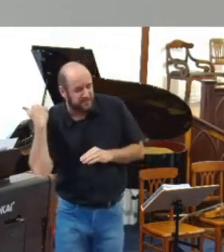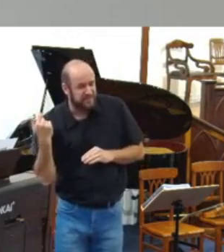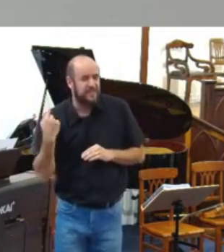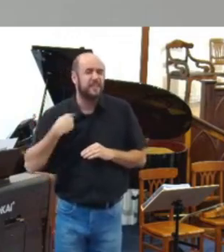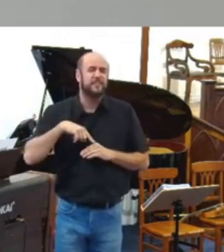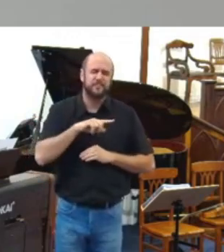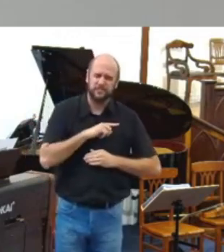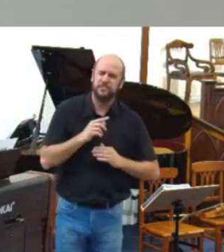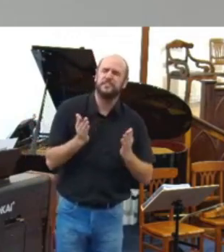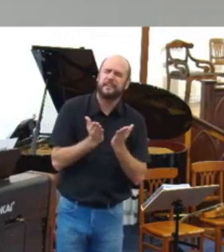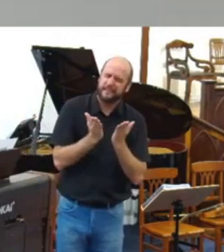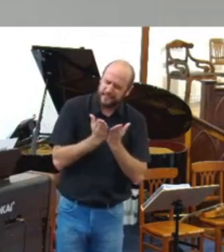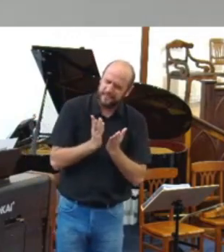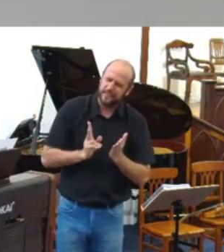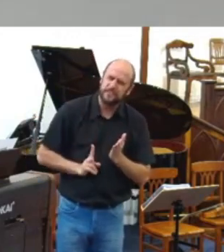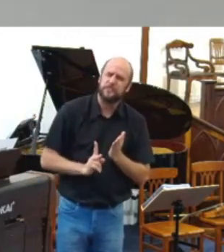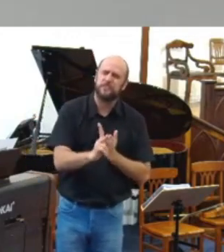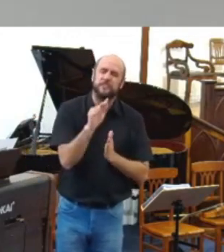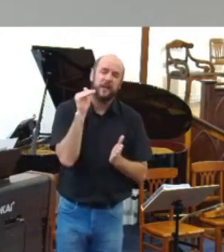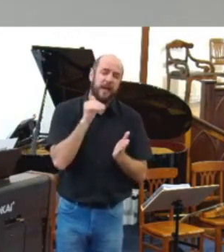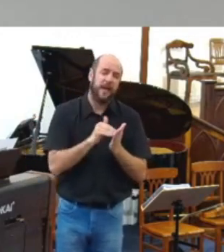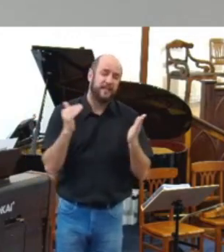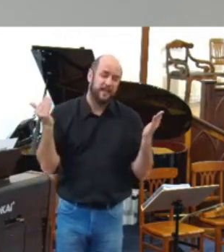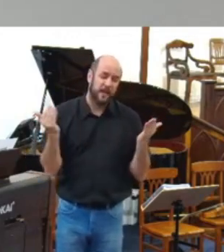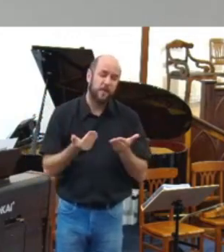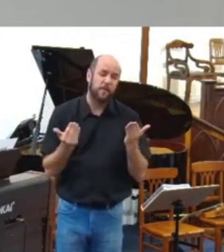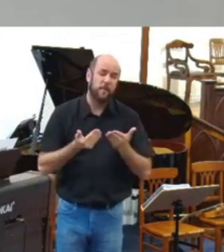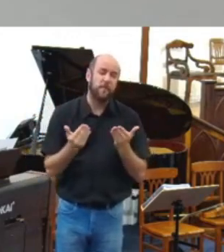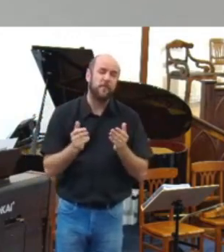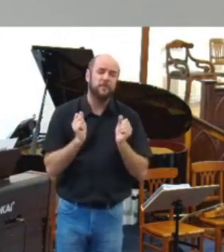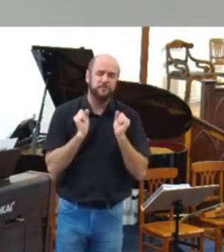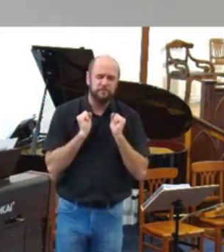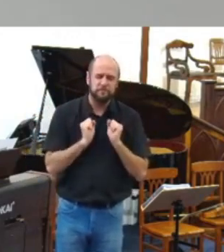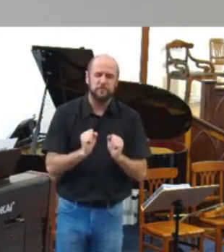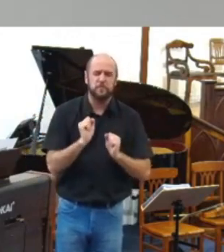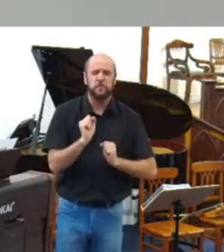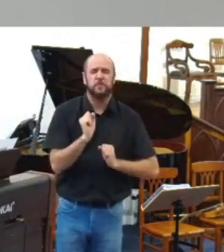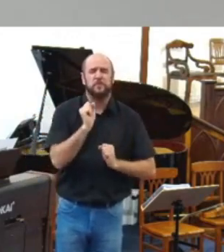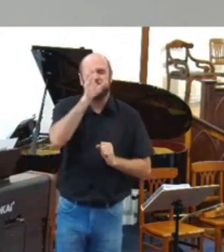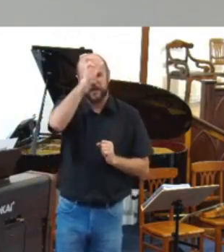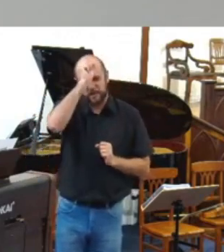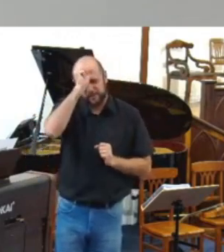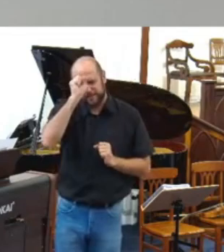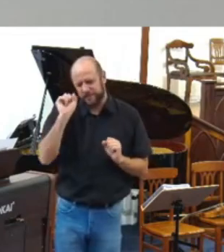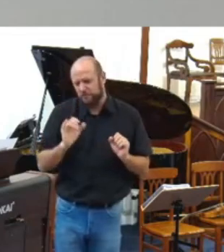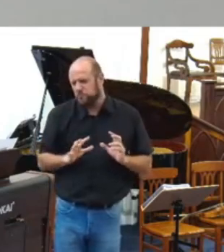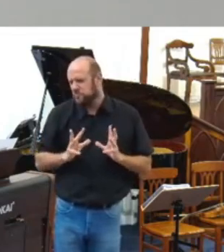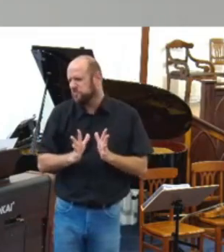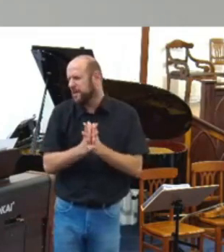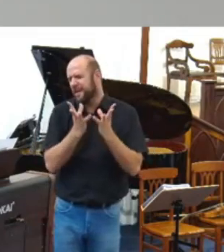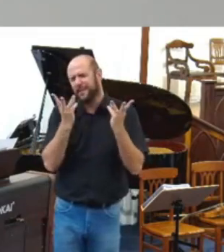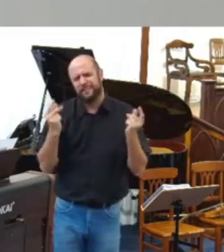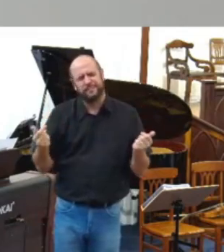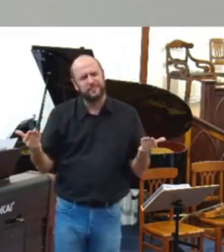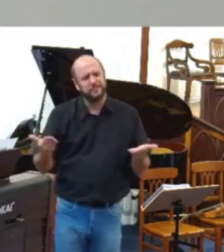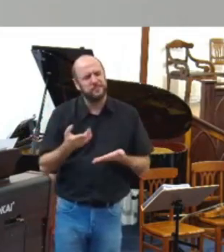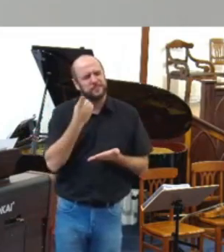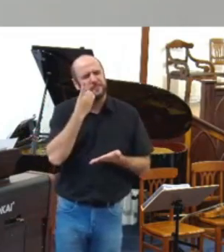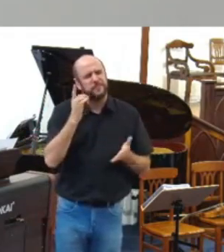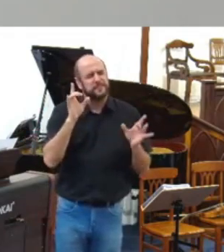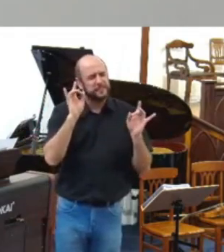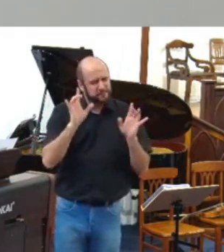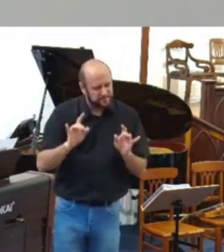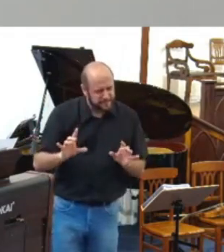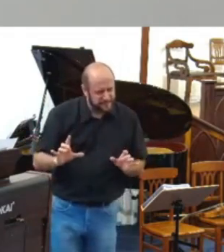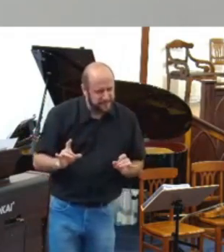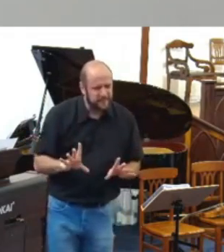responsável, sério, até os nossos dias. Tudo isso é maravilhoso, Senhor. Mas hoje é um dia ainda mais especial,